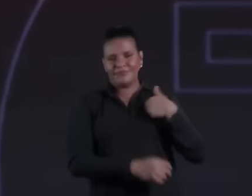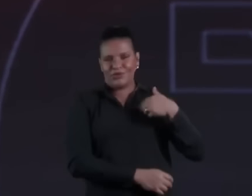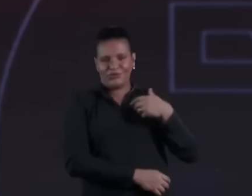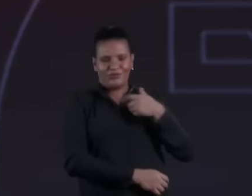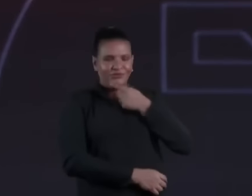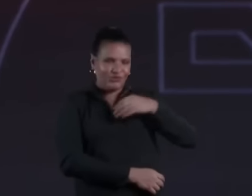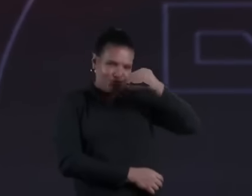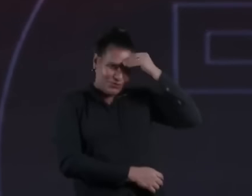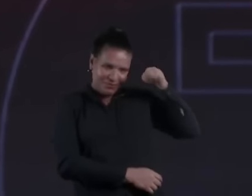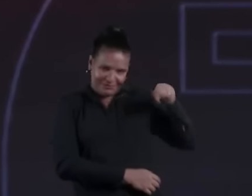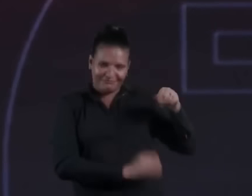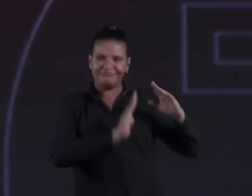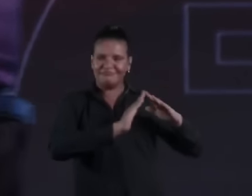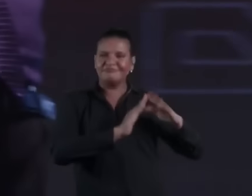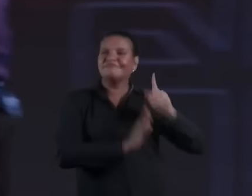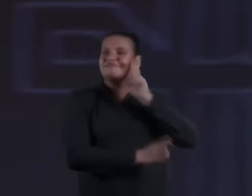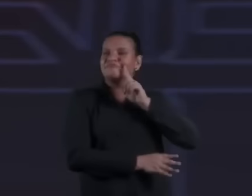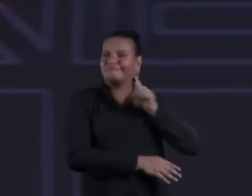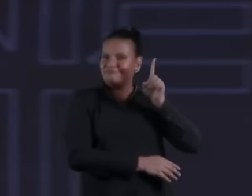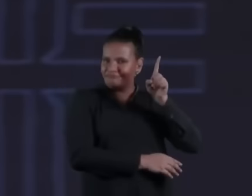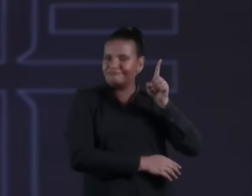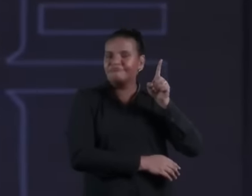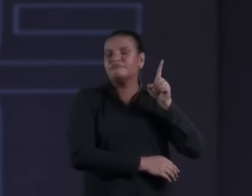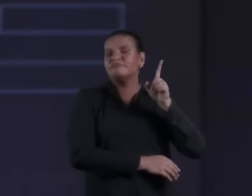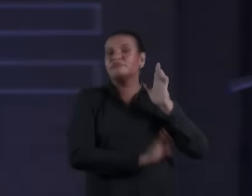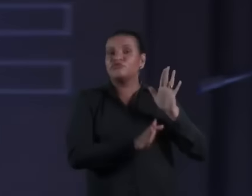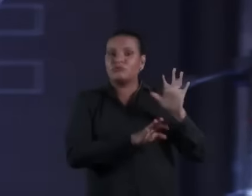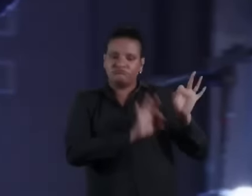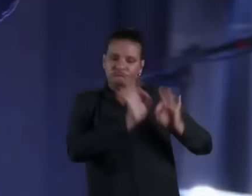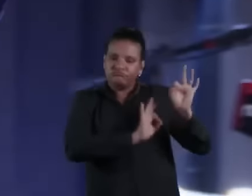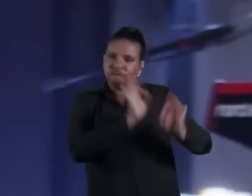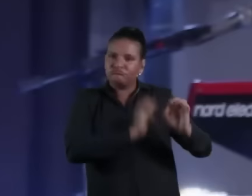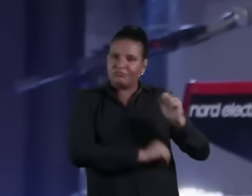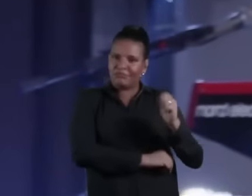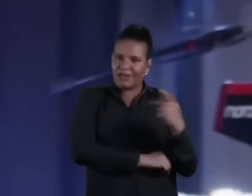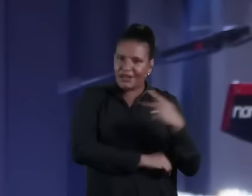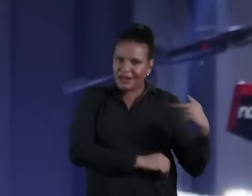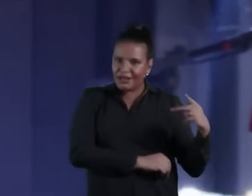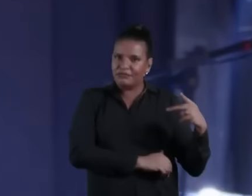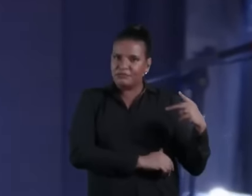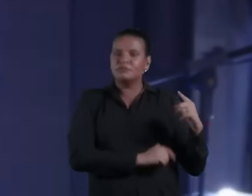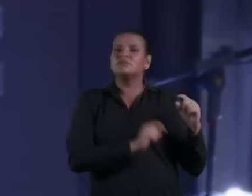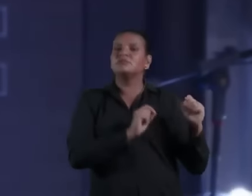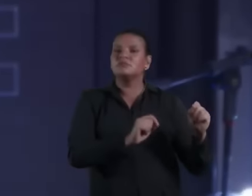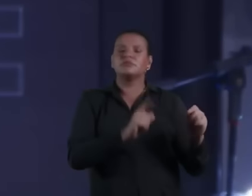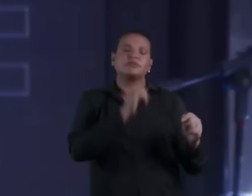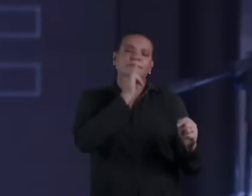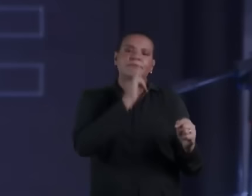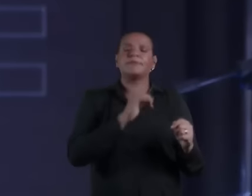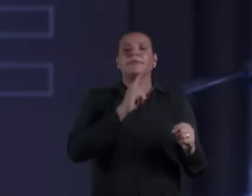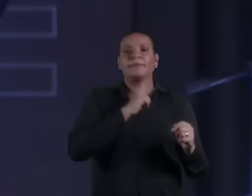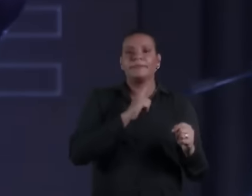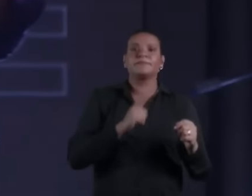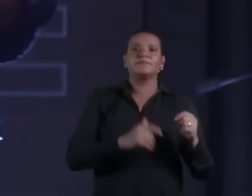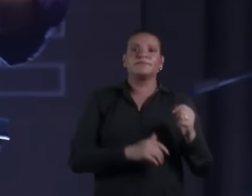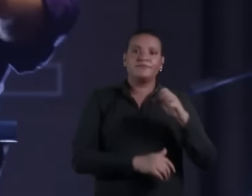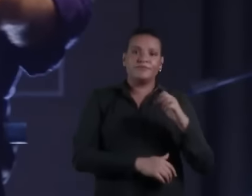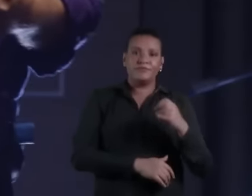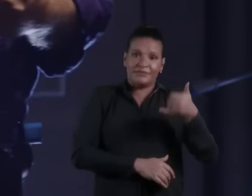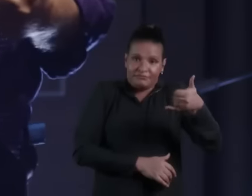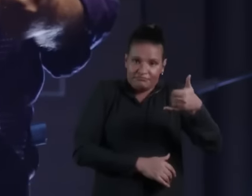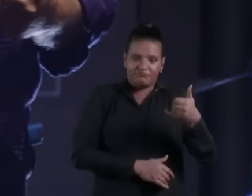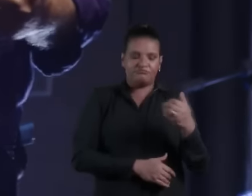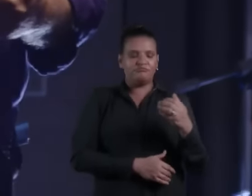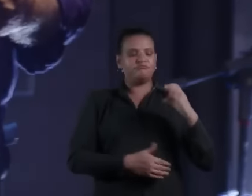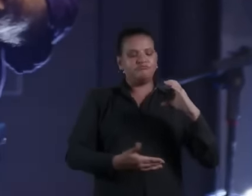um app que basta você botar a câmera da fotografia em cima de uma